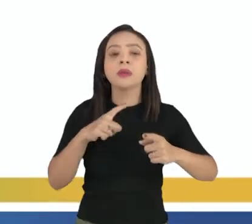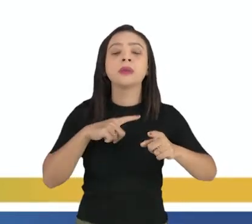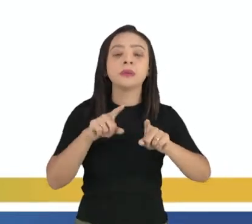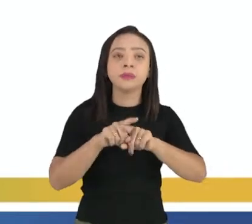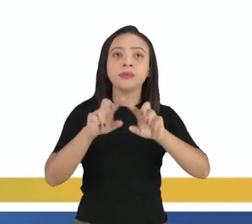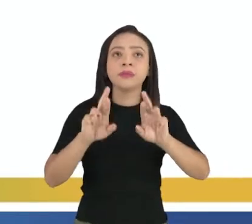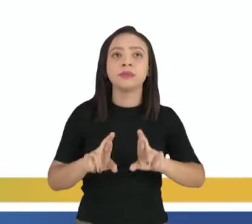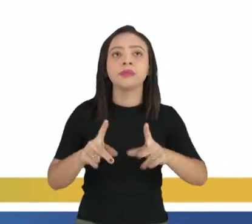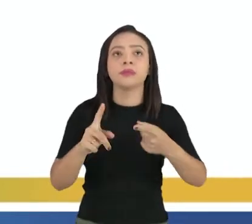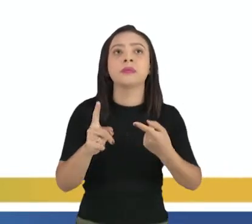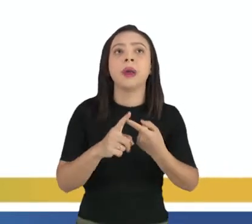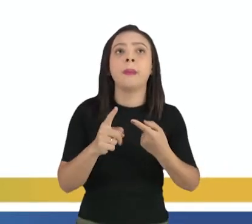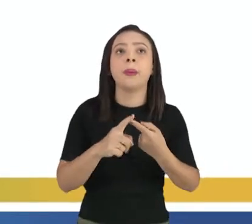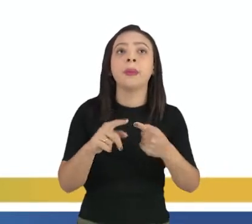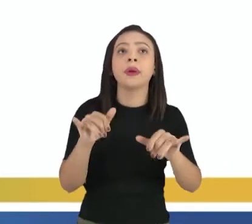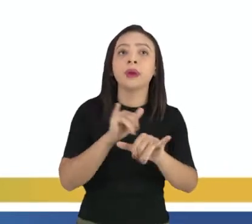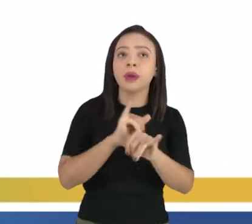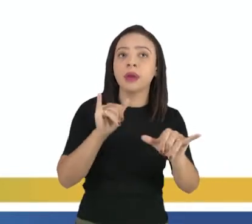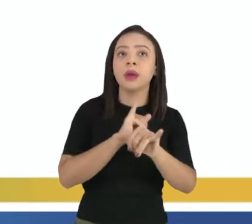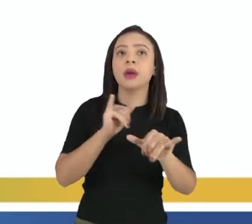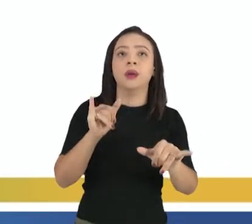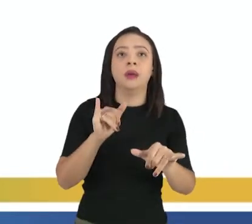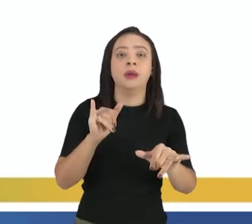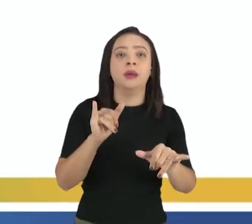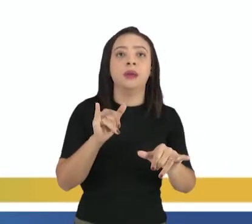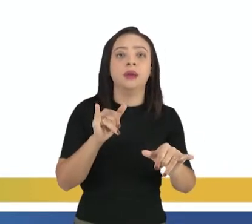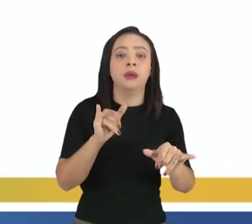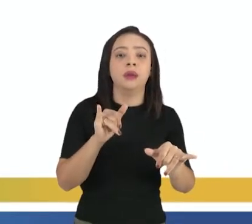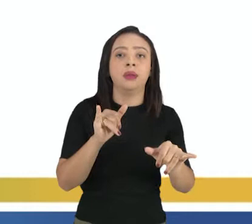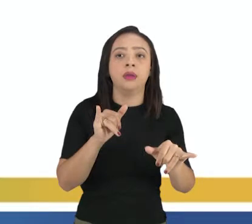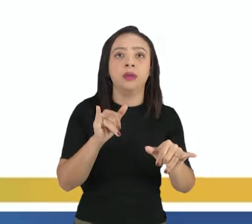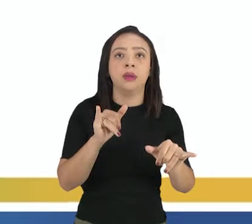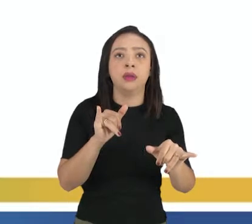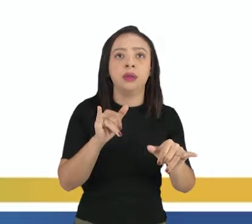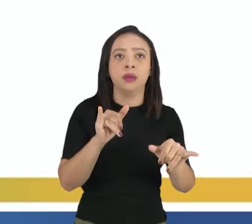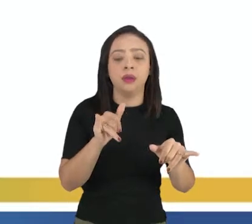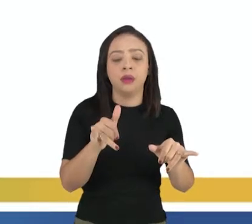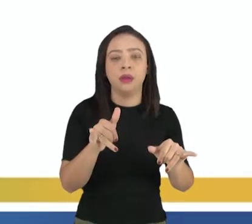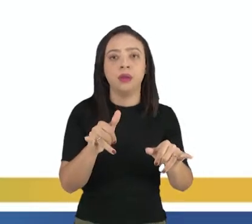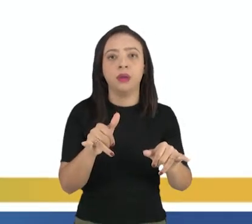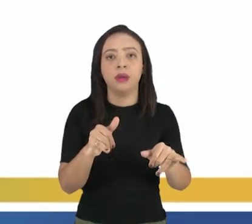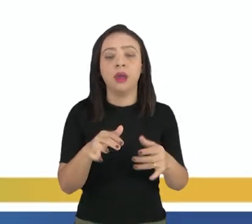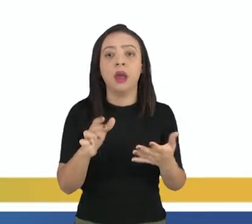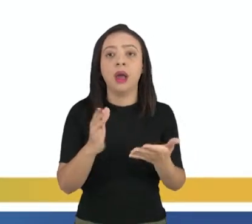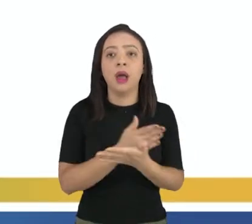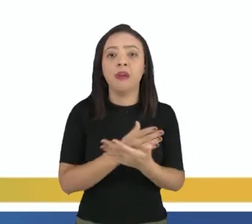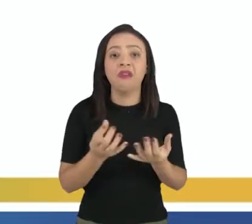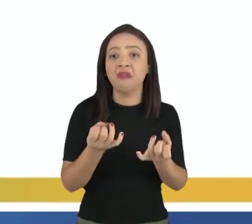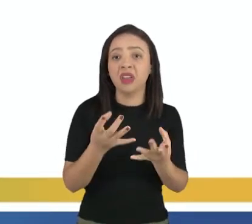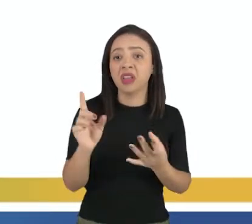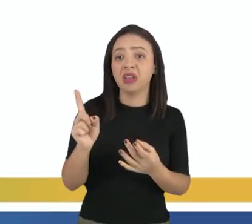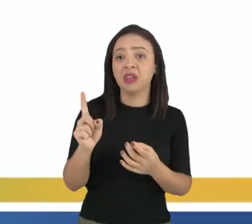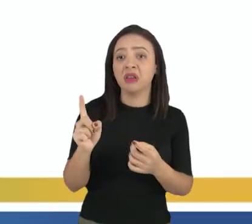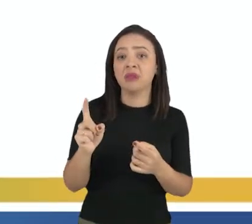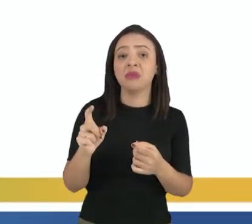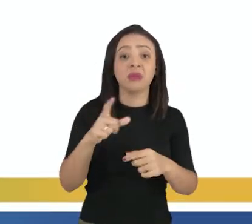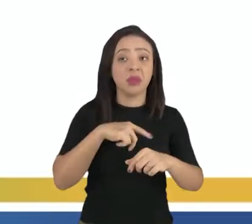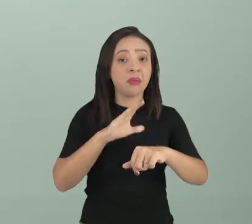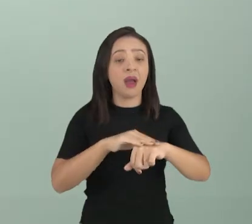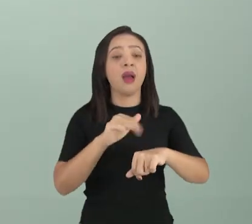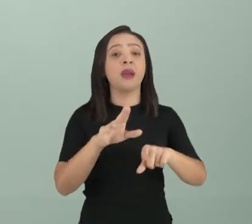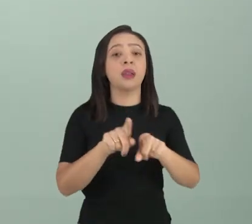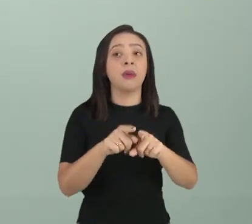a diferença. A propaganda é mais isso, né? Nem sempre você só estará vendendo produto, vai além disso,